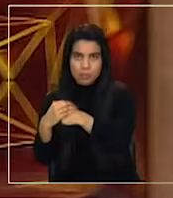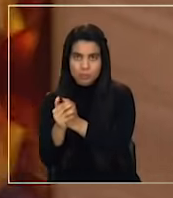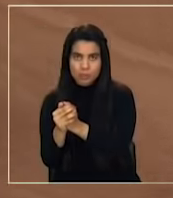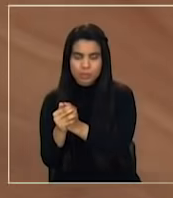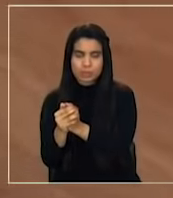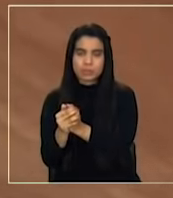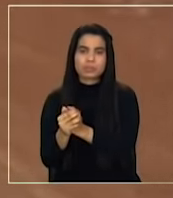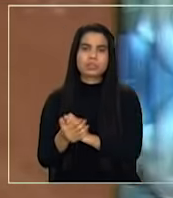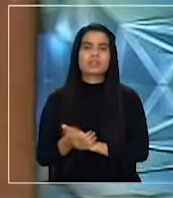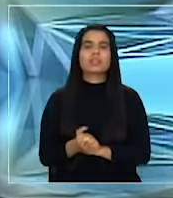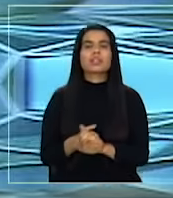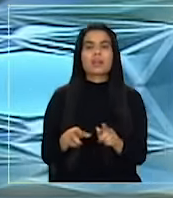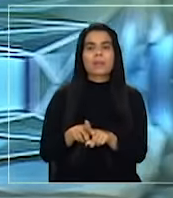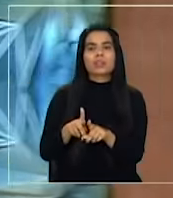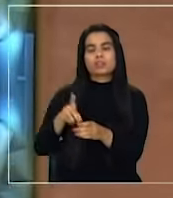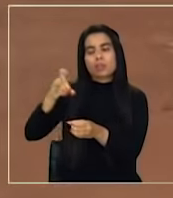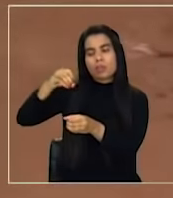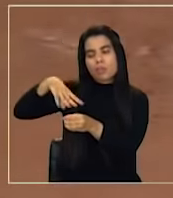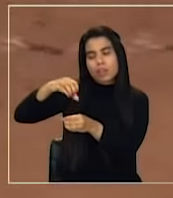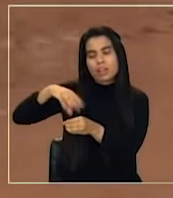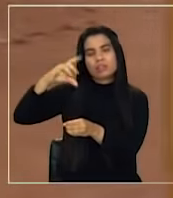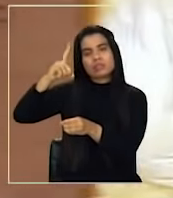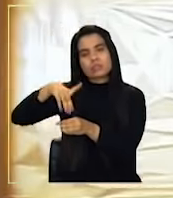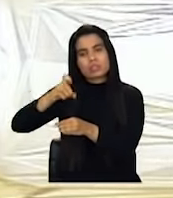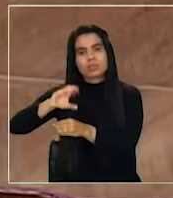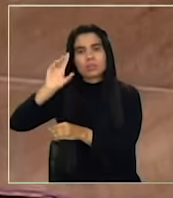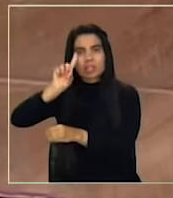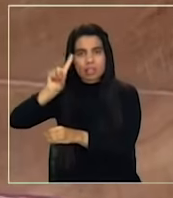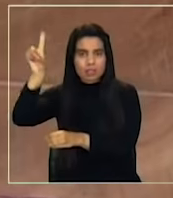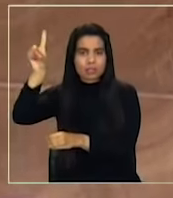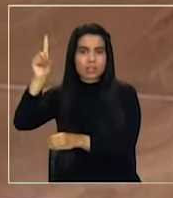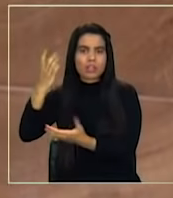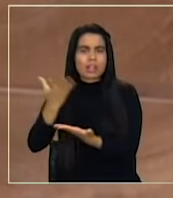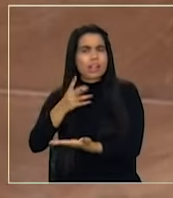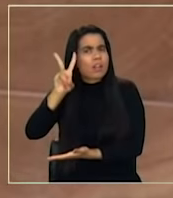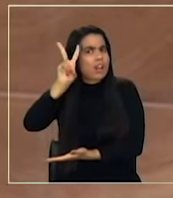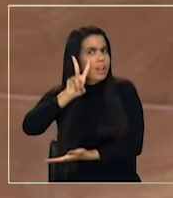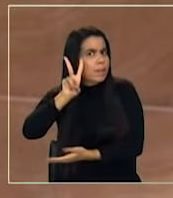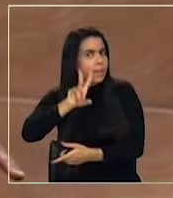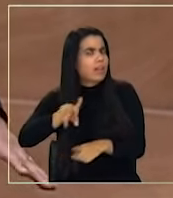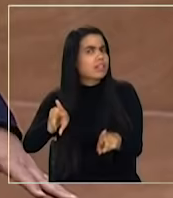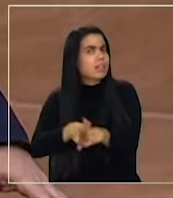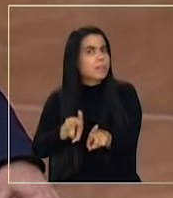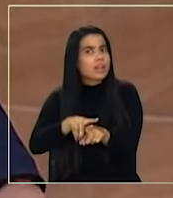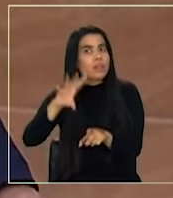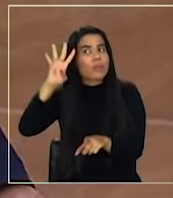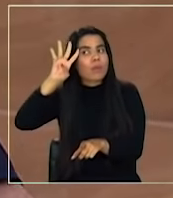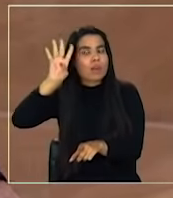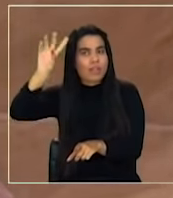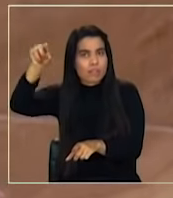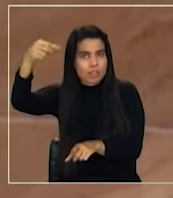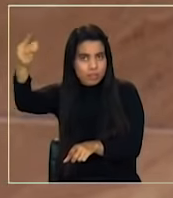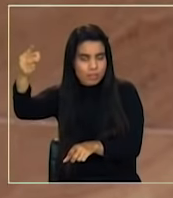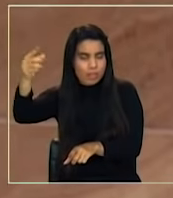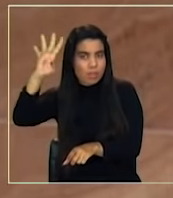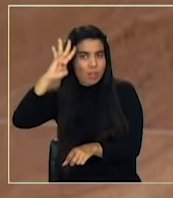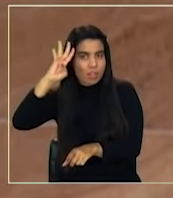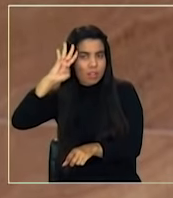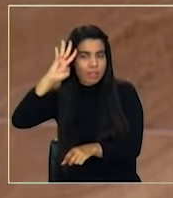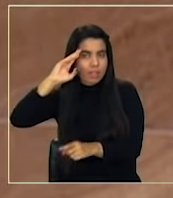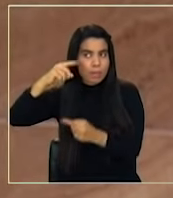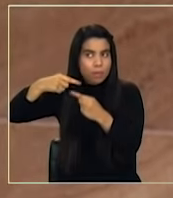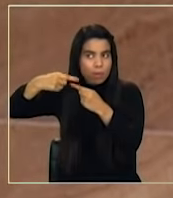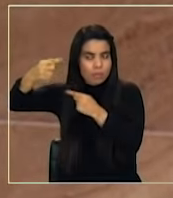e vai apresentar a sua oferta, o seu dízimo a Deus. E eu quero lembrar só mais uma coisa: quarta-feira que vem, só para não